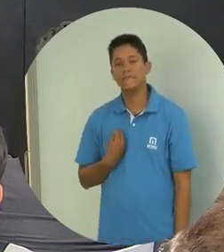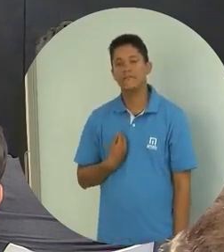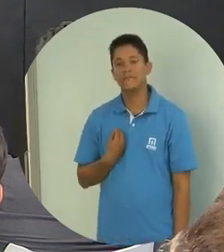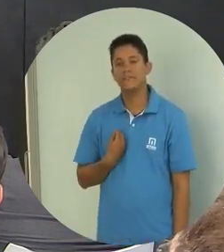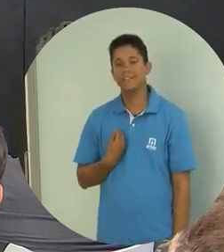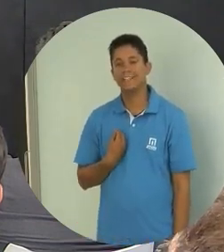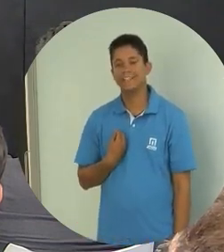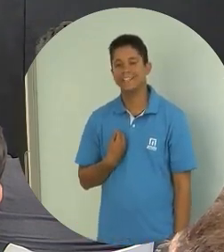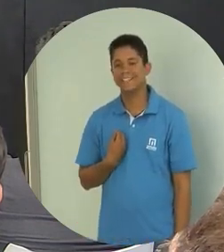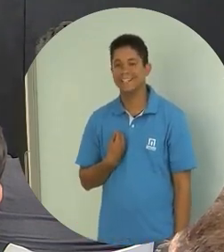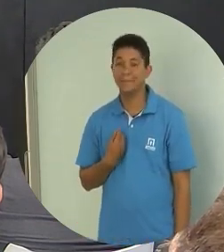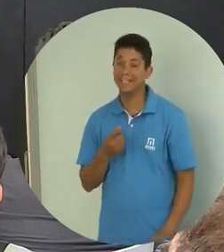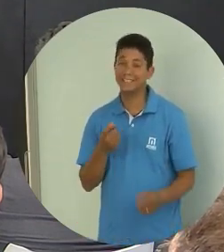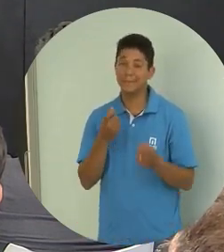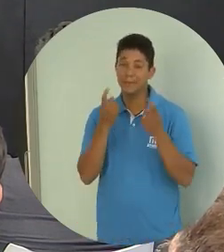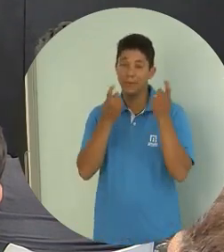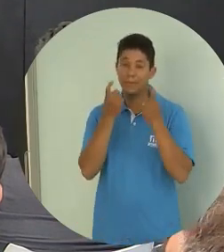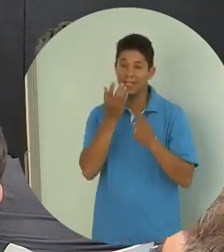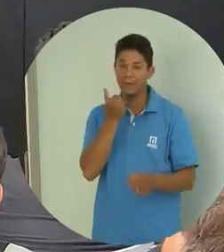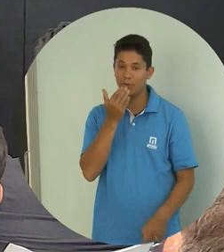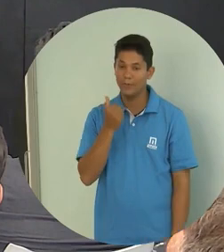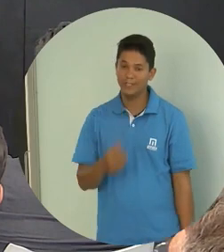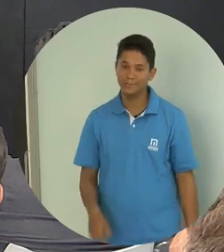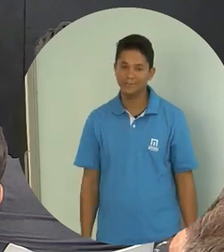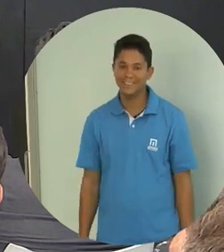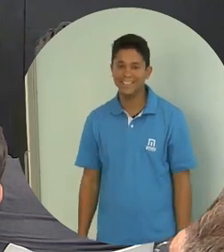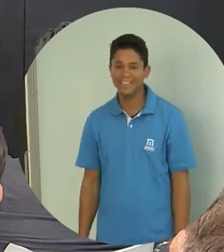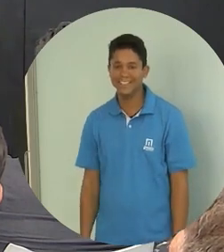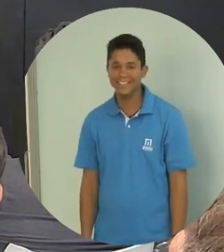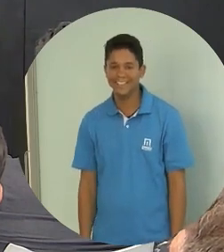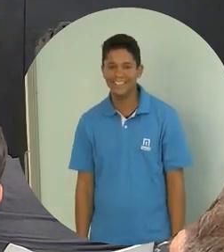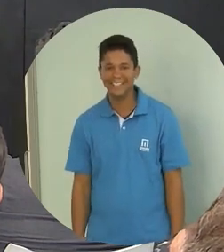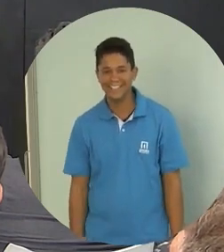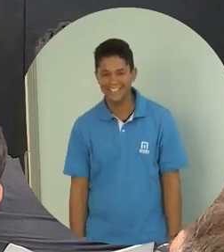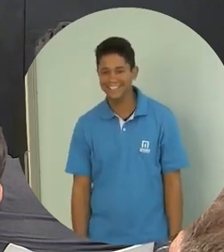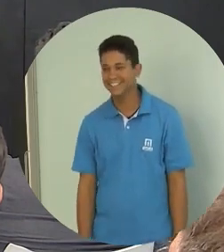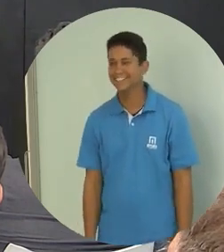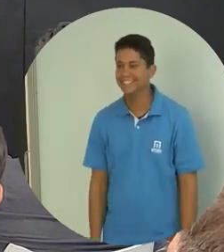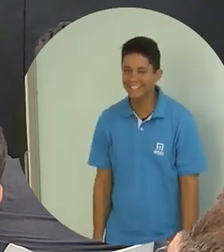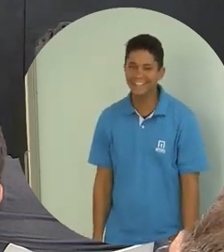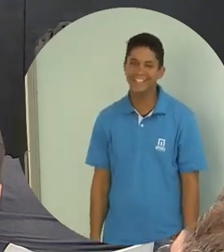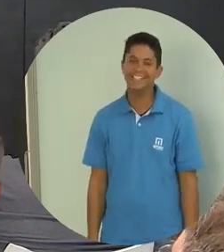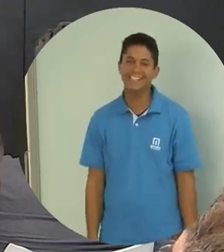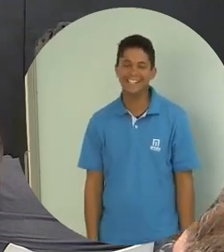Não, na verdade, assim, o que o Leandro falou de 20 anos é porque a gente já está há 20 anos